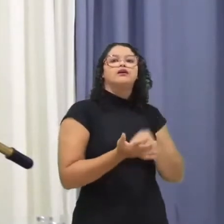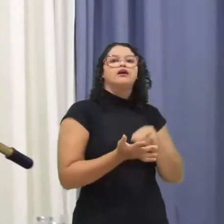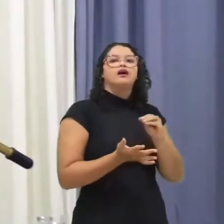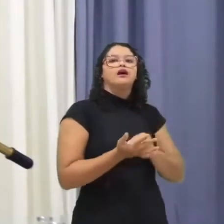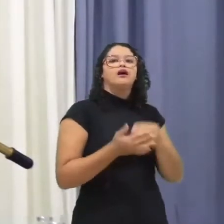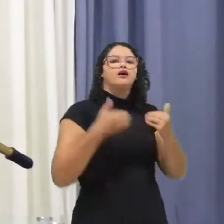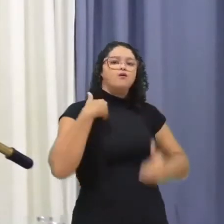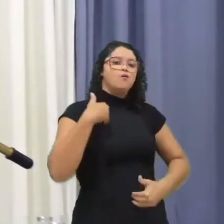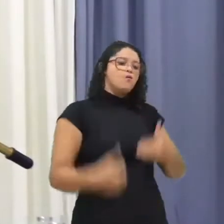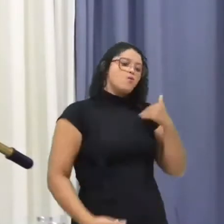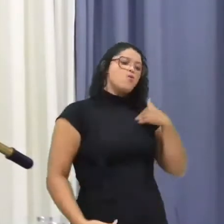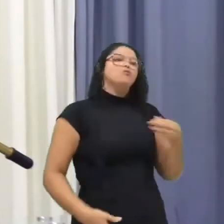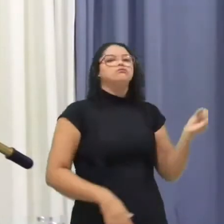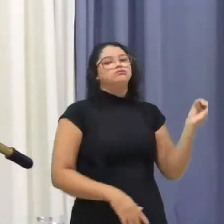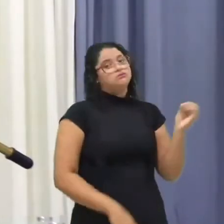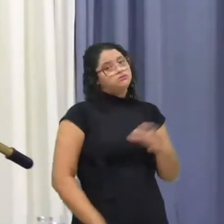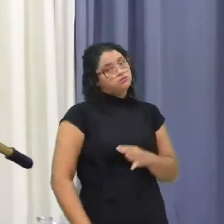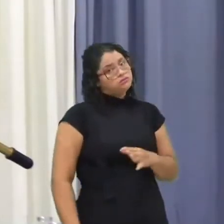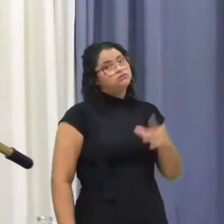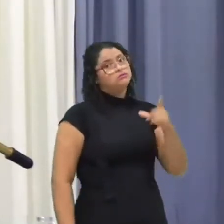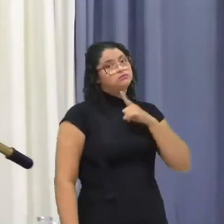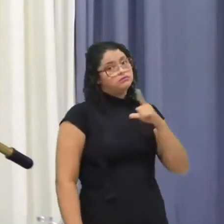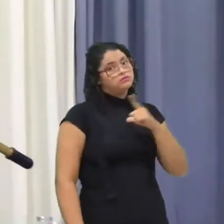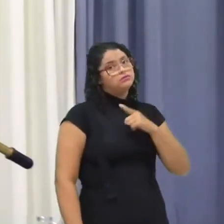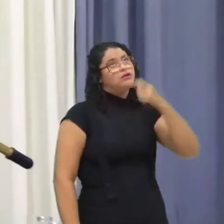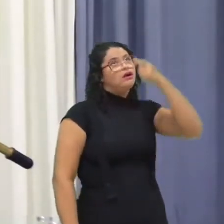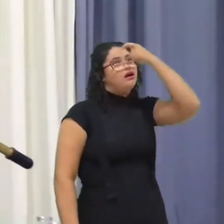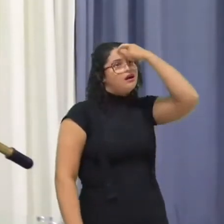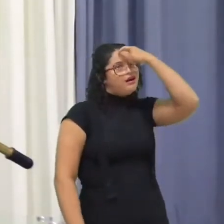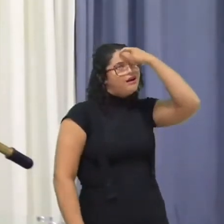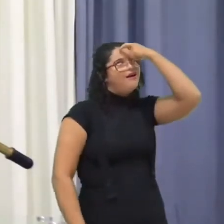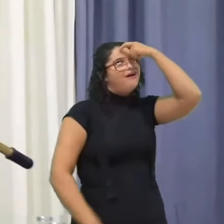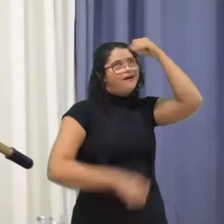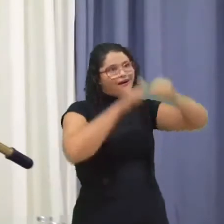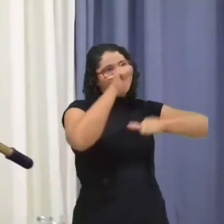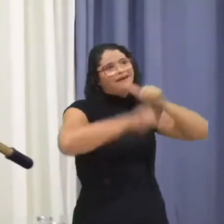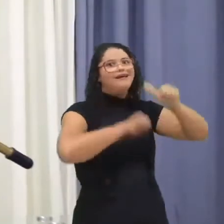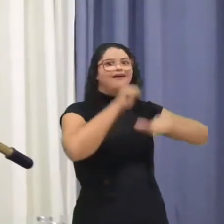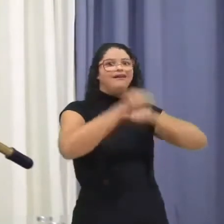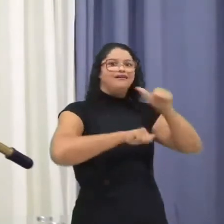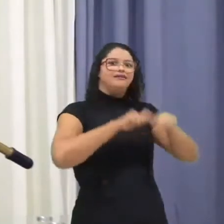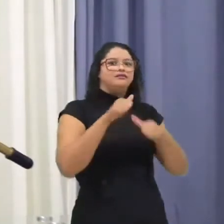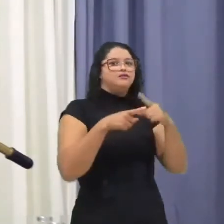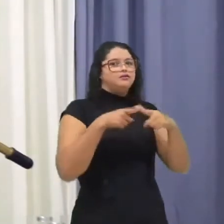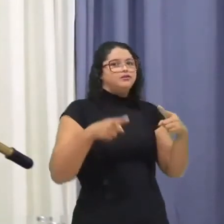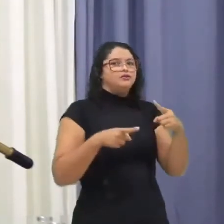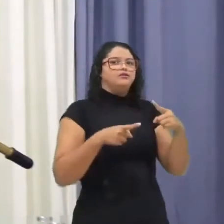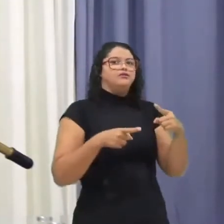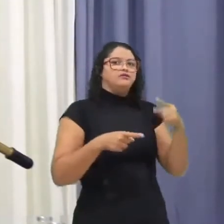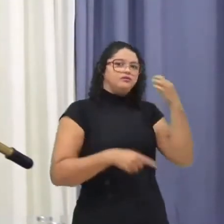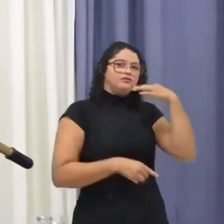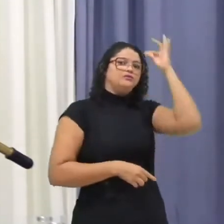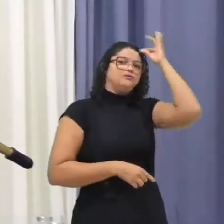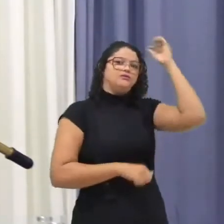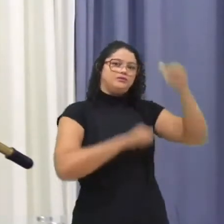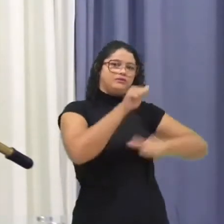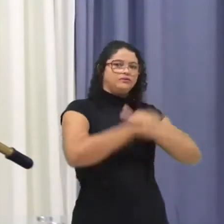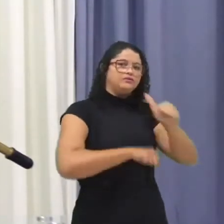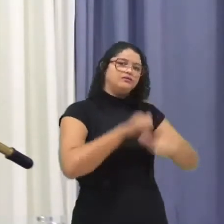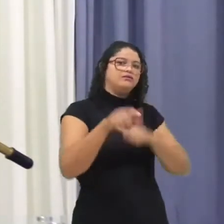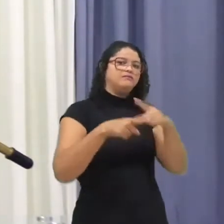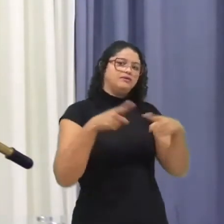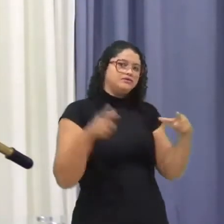novo. Temos uma mente nova, nós temos um espírito novo, mas nós não temos um corpo